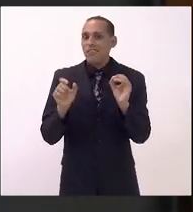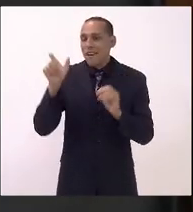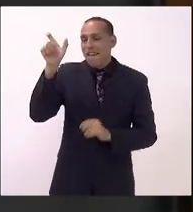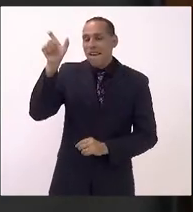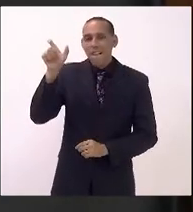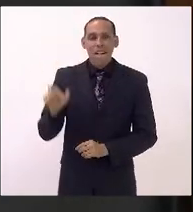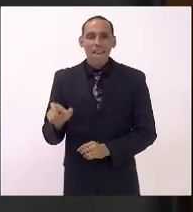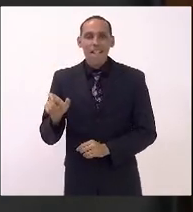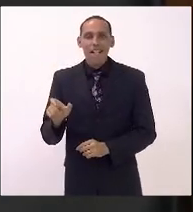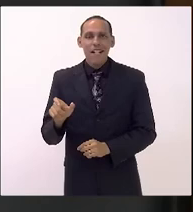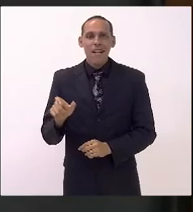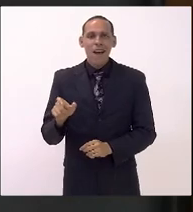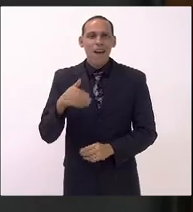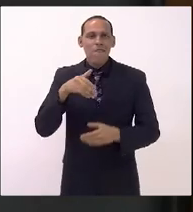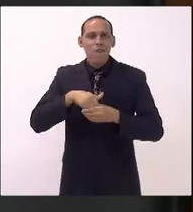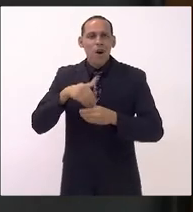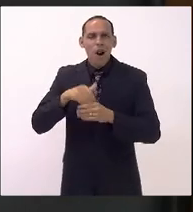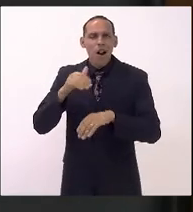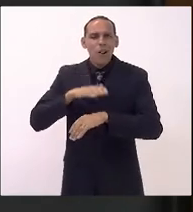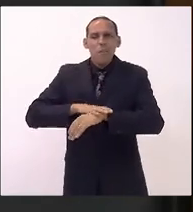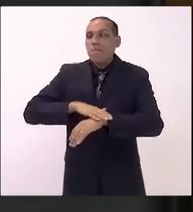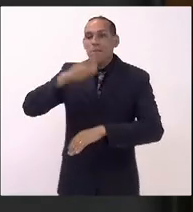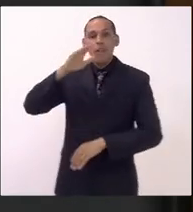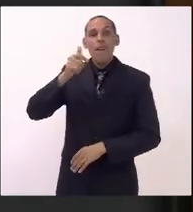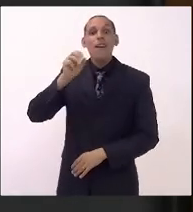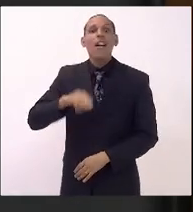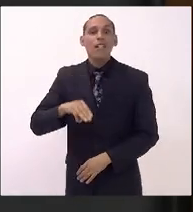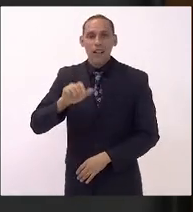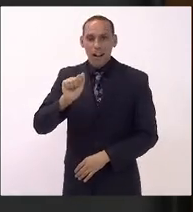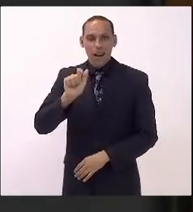do Estado, que era o Agnaldo Timóteo.